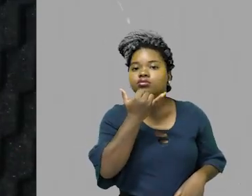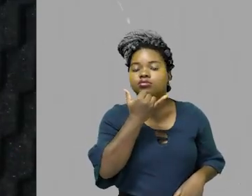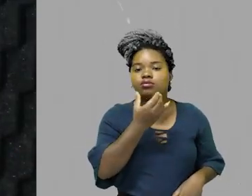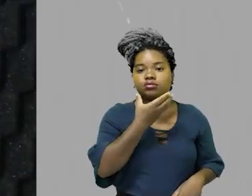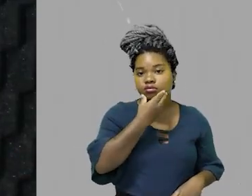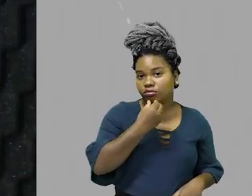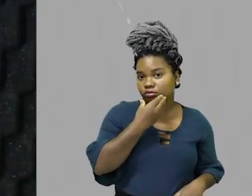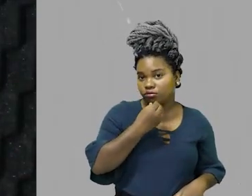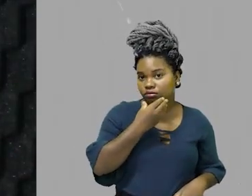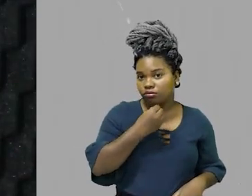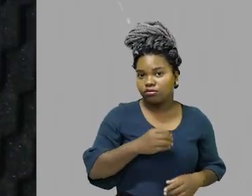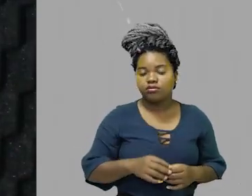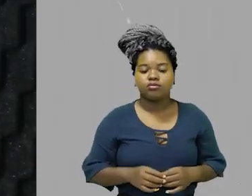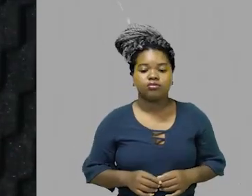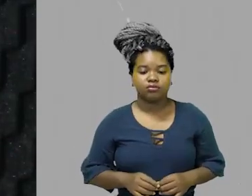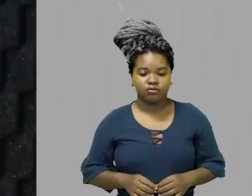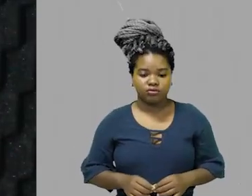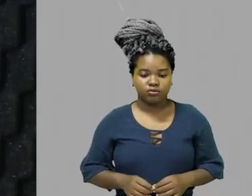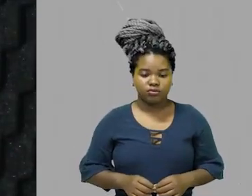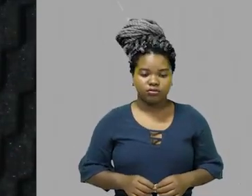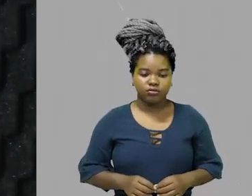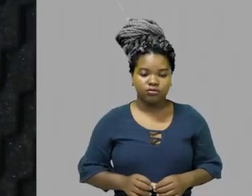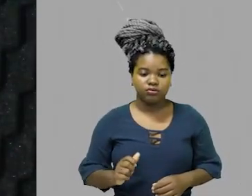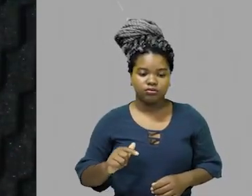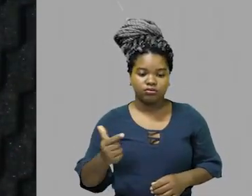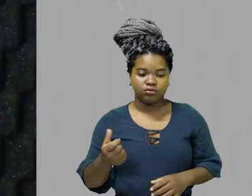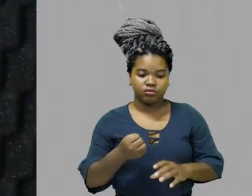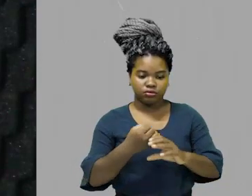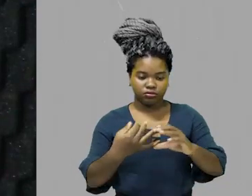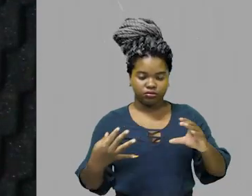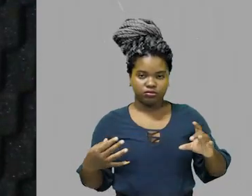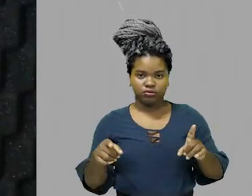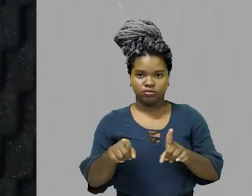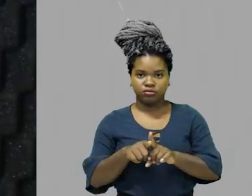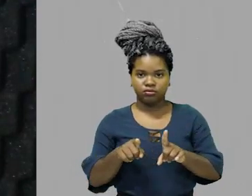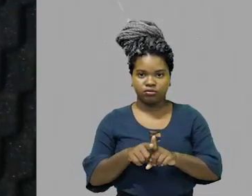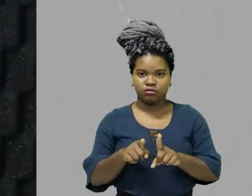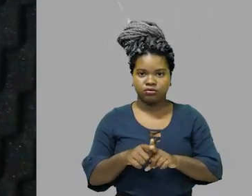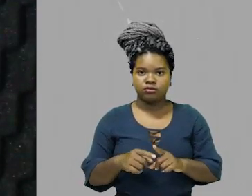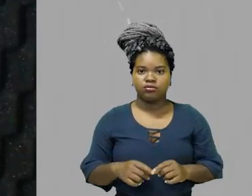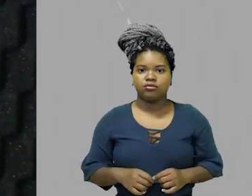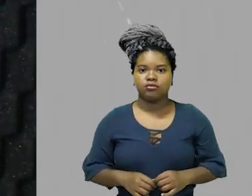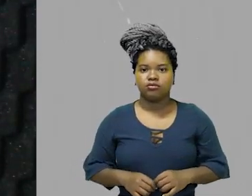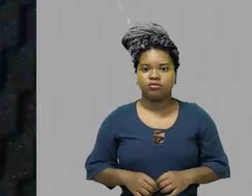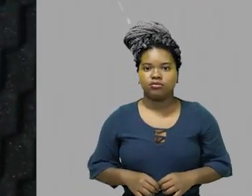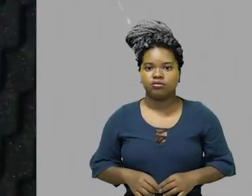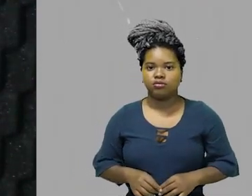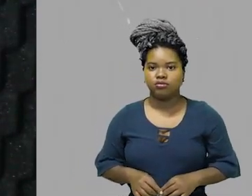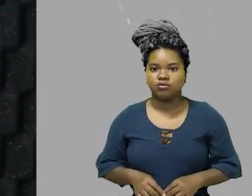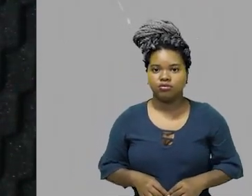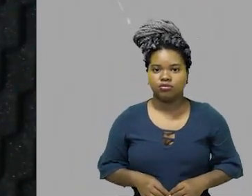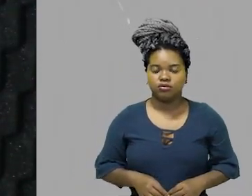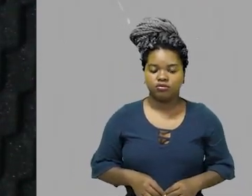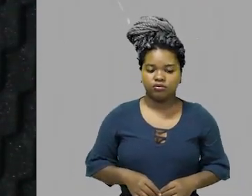gameta masculino. Uma outra característica é que as plantas elas retêm o embrião no interior do